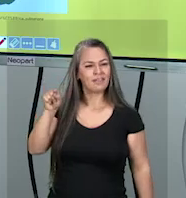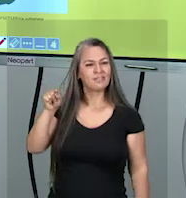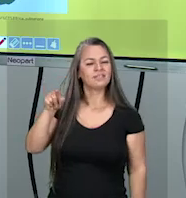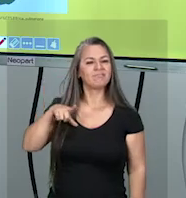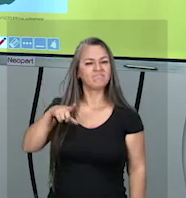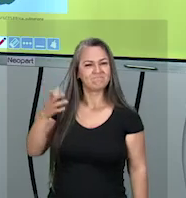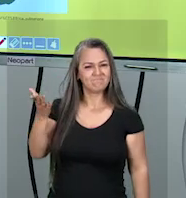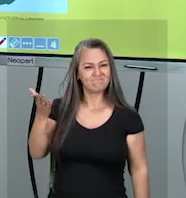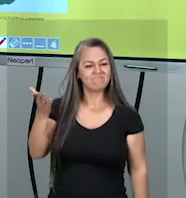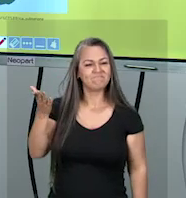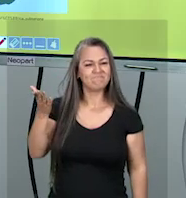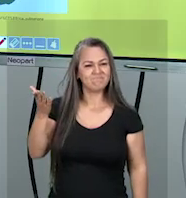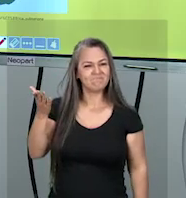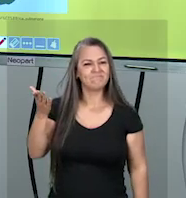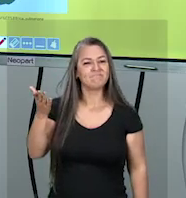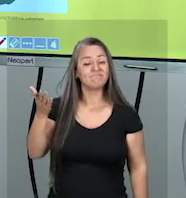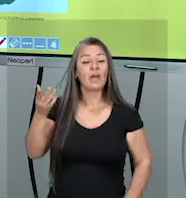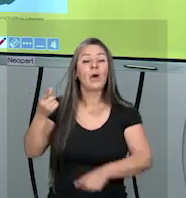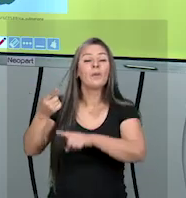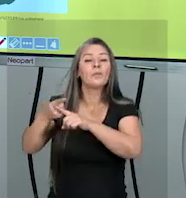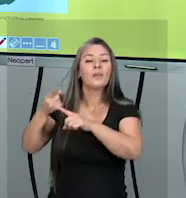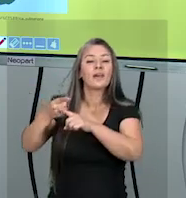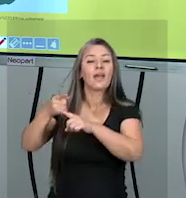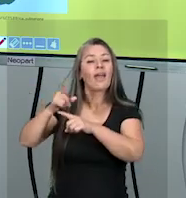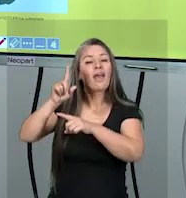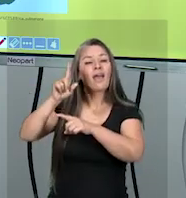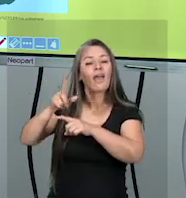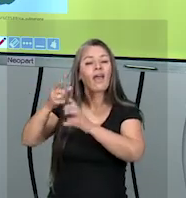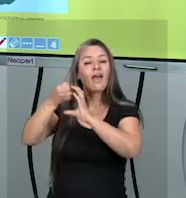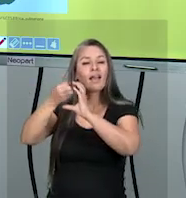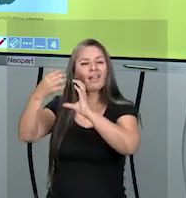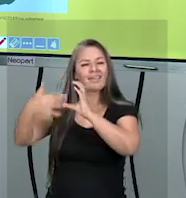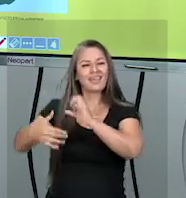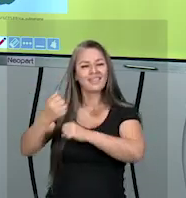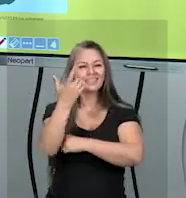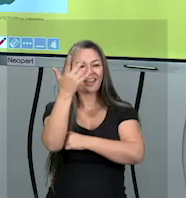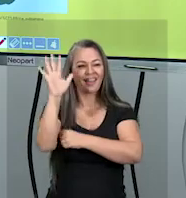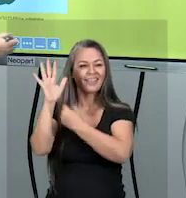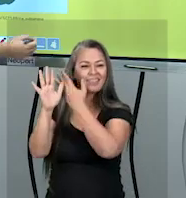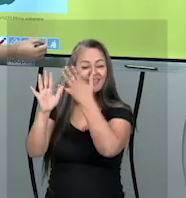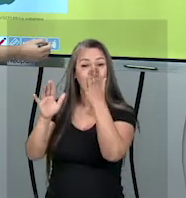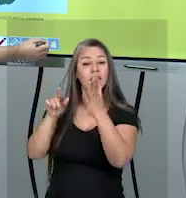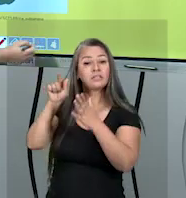lado natural, né, do continente africano aí, perfeito?